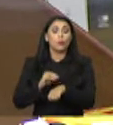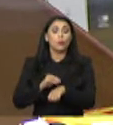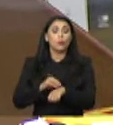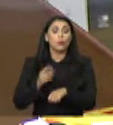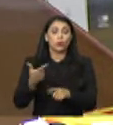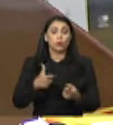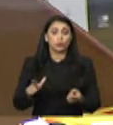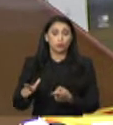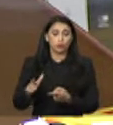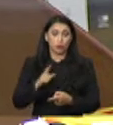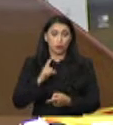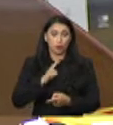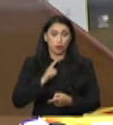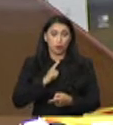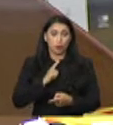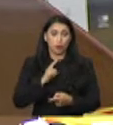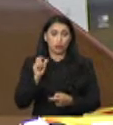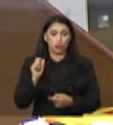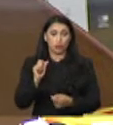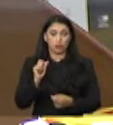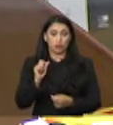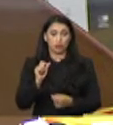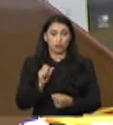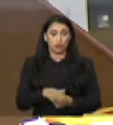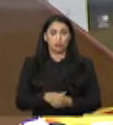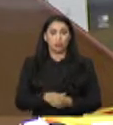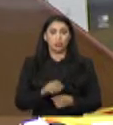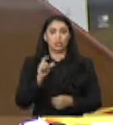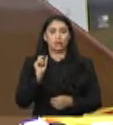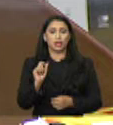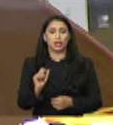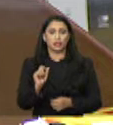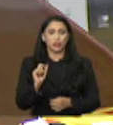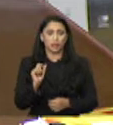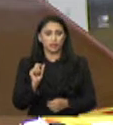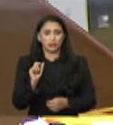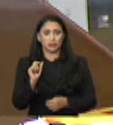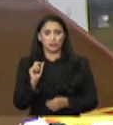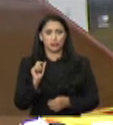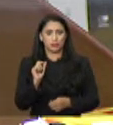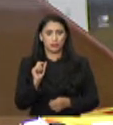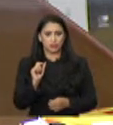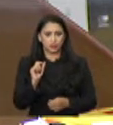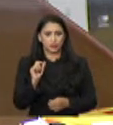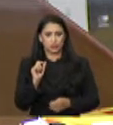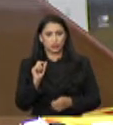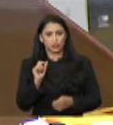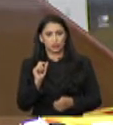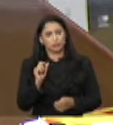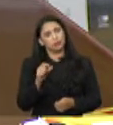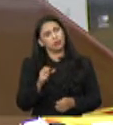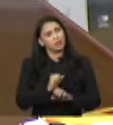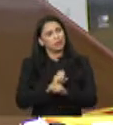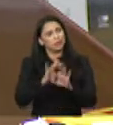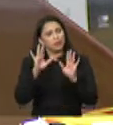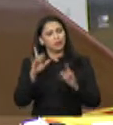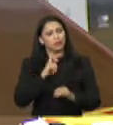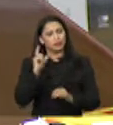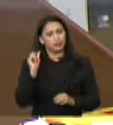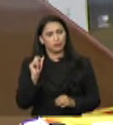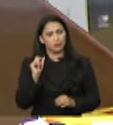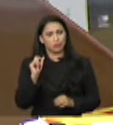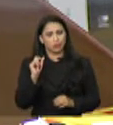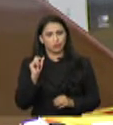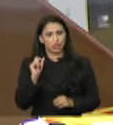causem prejuízo ao erário é um tipo de Conduta continua sendo eles o administrativo Mas deixou de ser improbidade claramente essa modificação